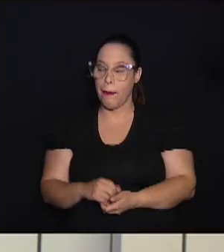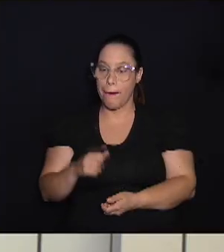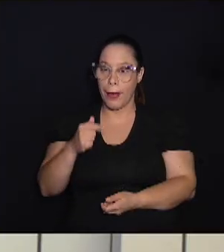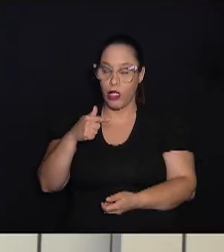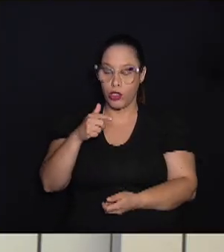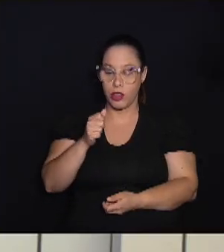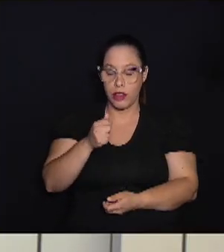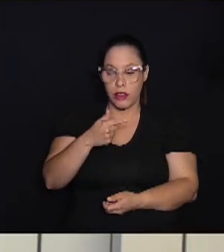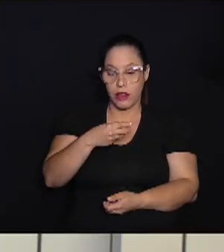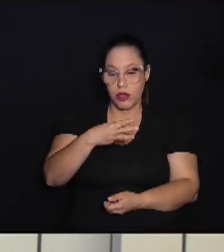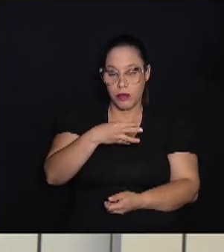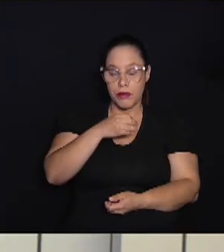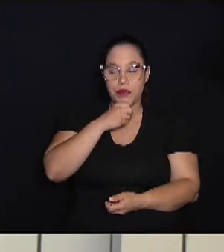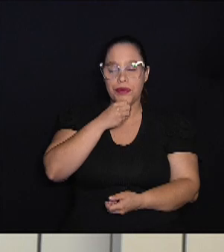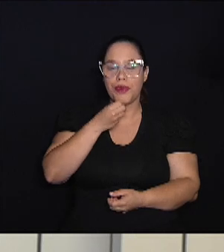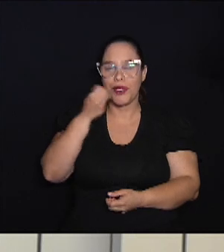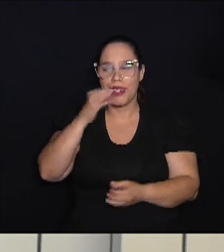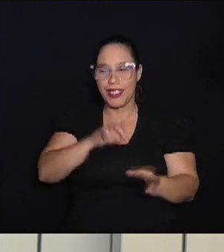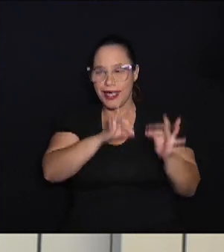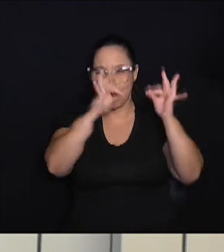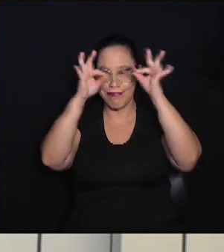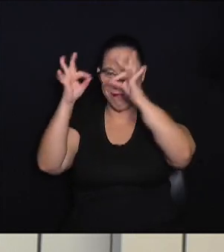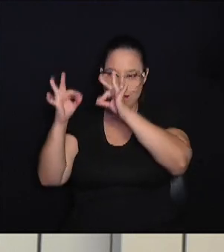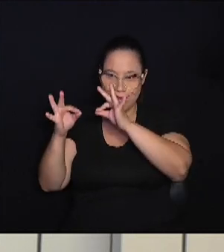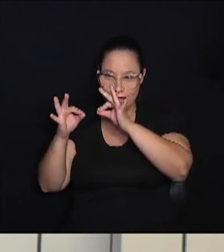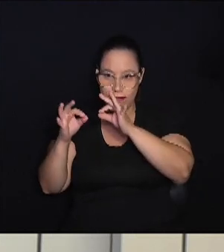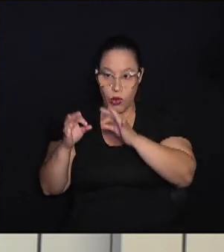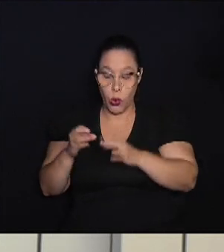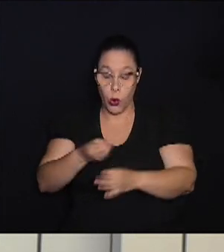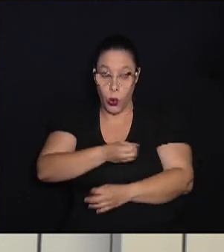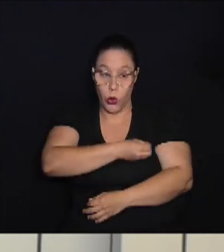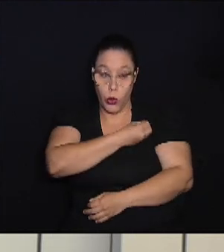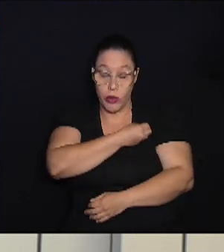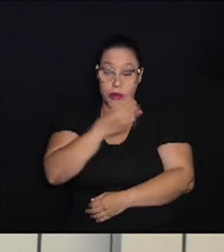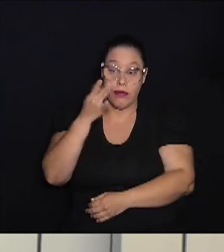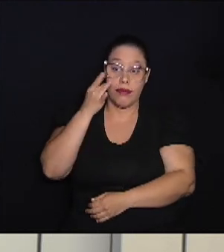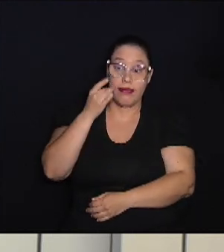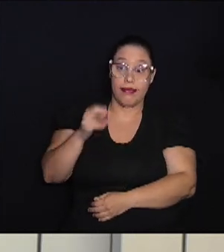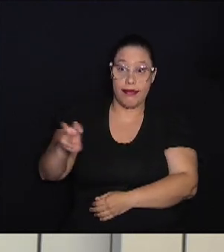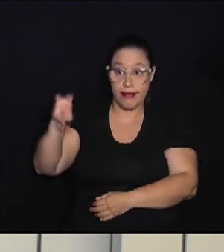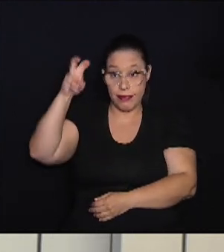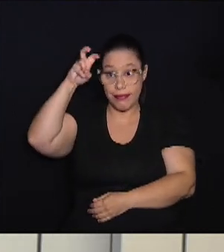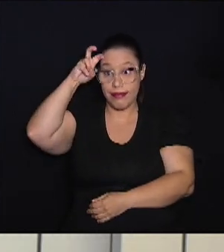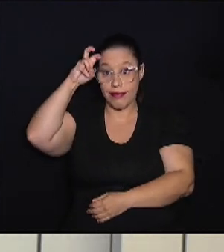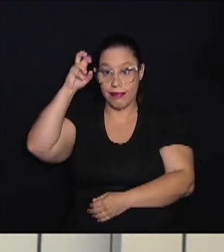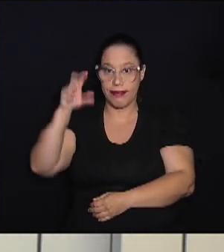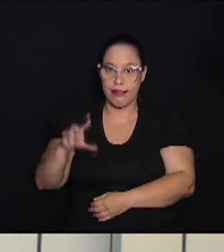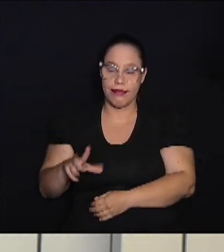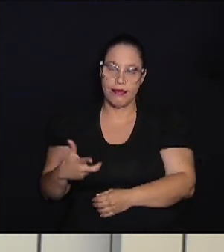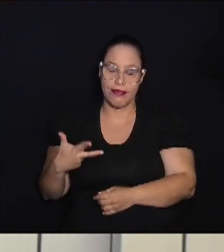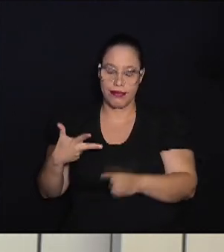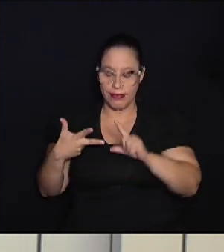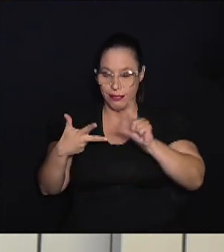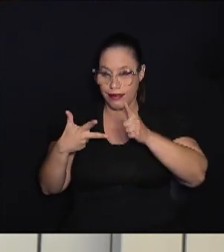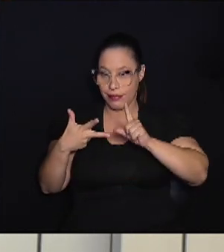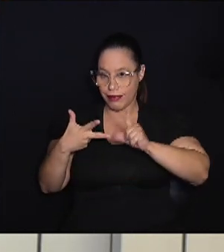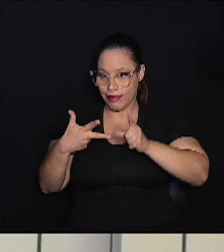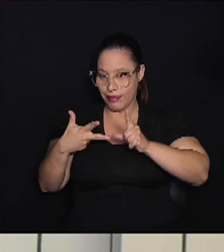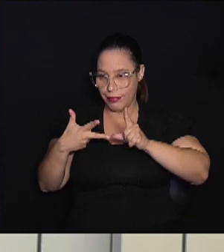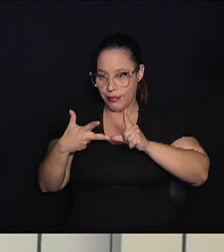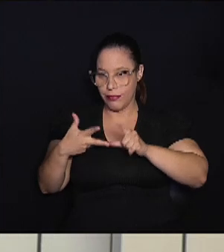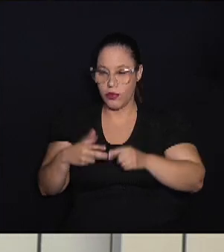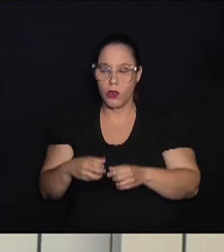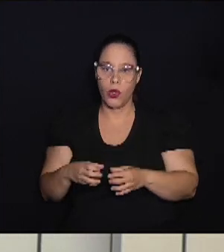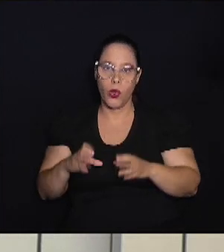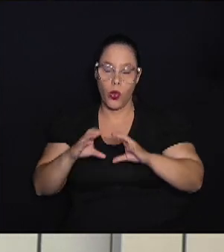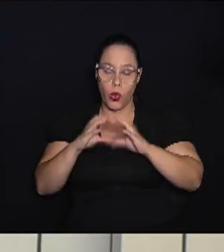12:30, muito obrigado pela sua companhia, pela sua audiência. Estamos ao vivo nesta quinta-feira, hora das notícias do Legislativo, porque a Comissão